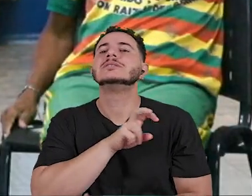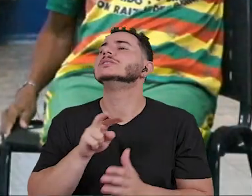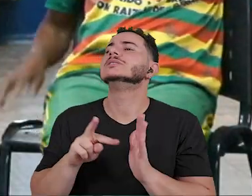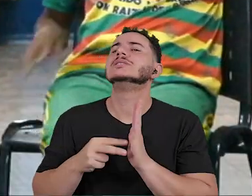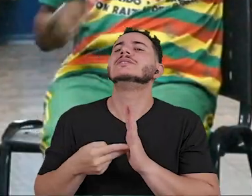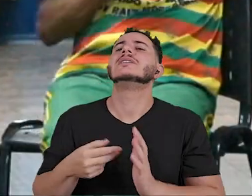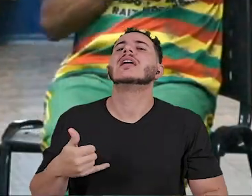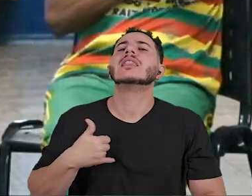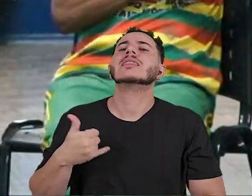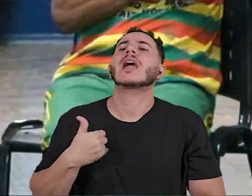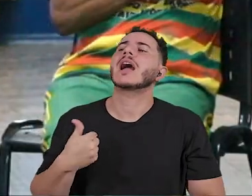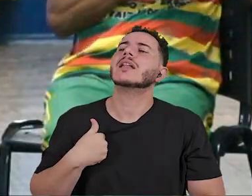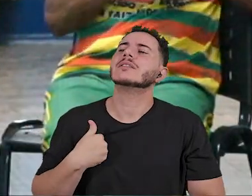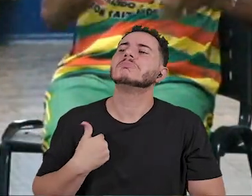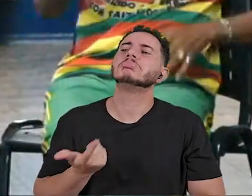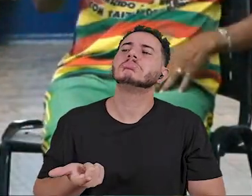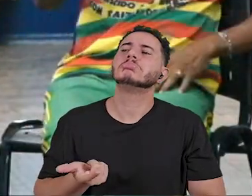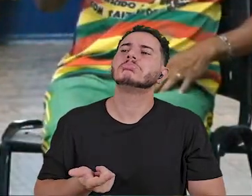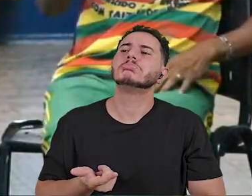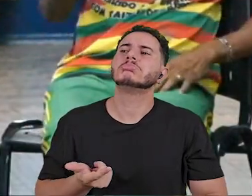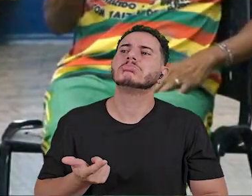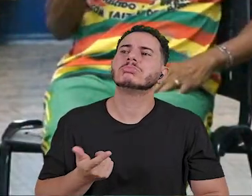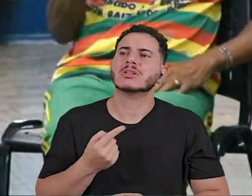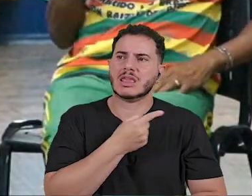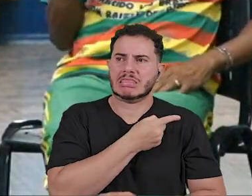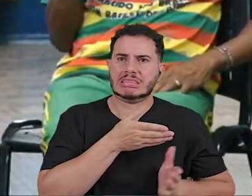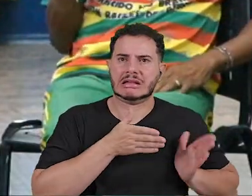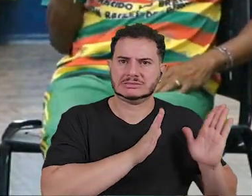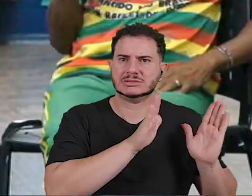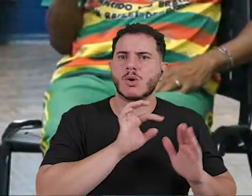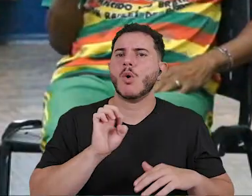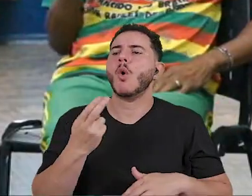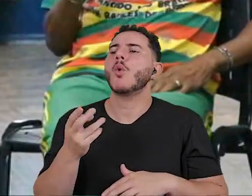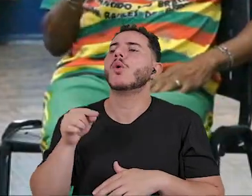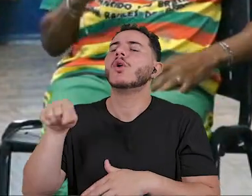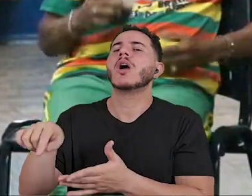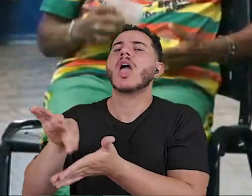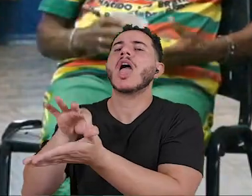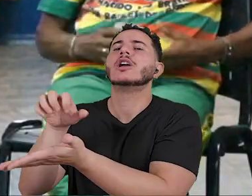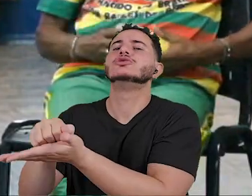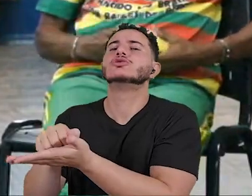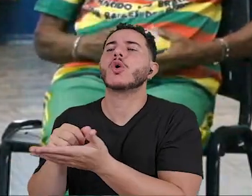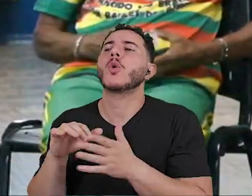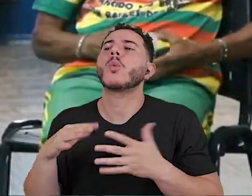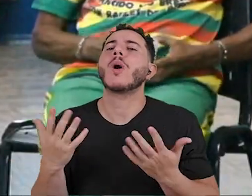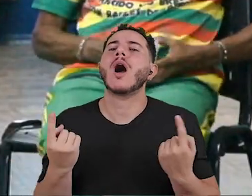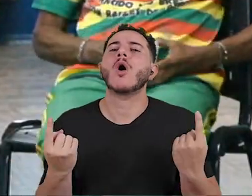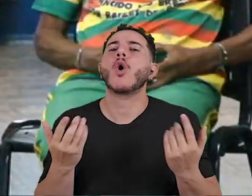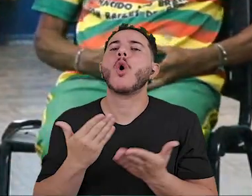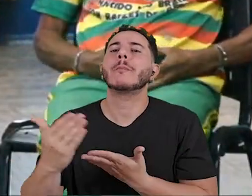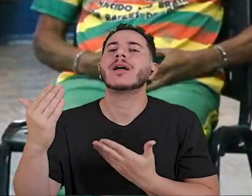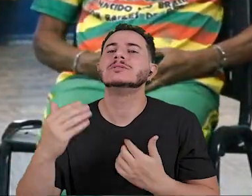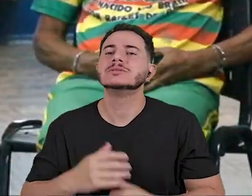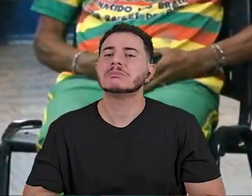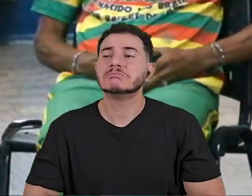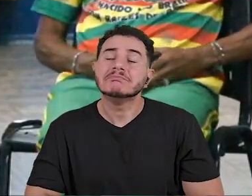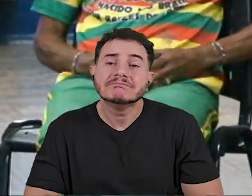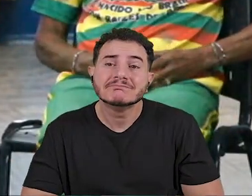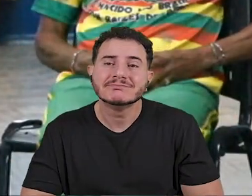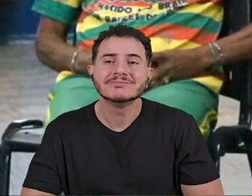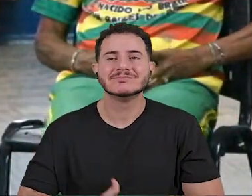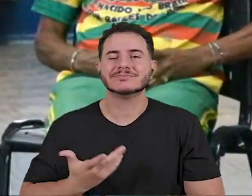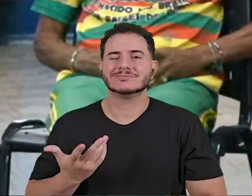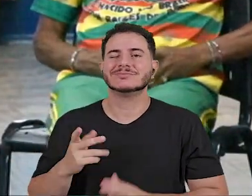Então, eu só queria aproveitar esse espaço só para falar isso, né? Porque eu sei que muita gente está assistindo, e sei que algumas pessoas que